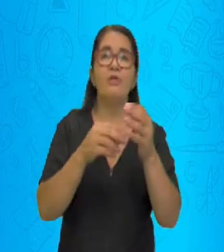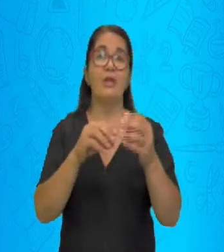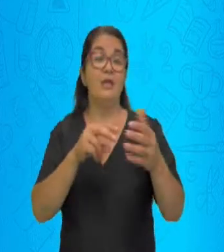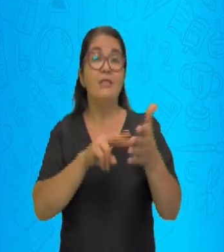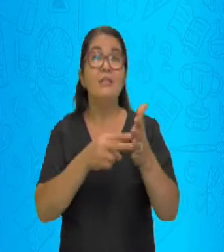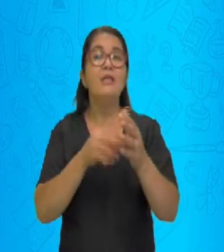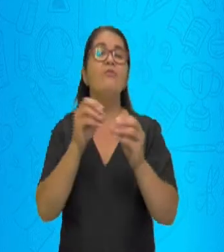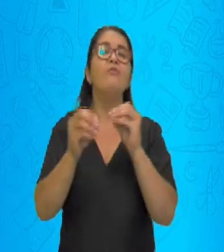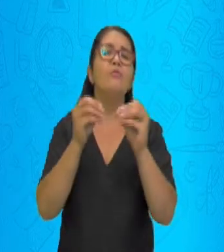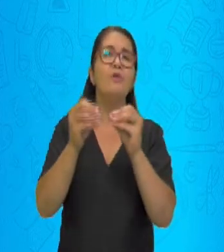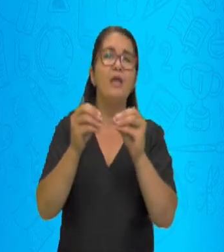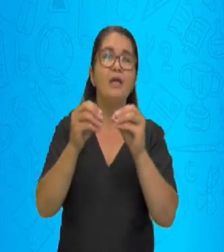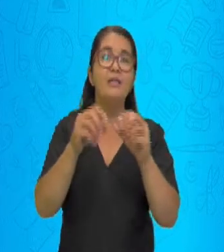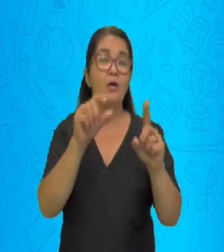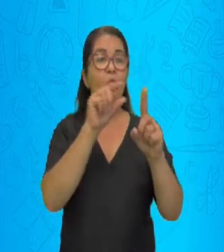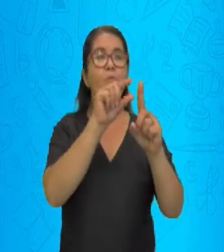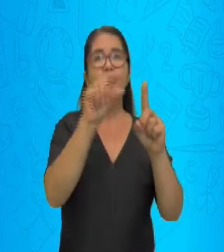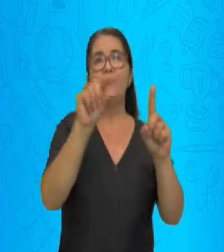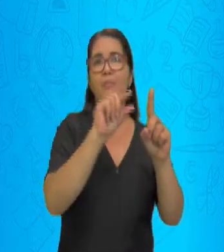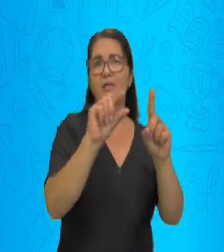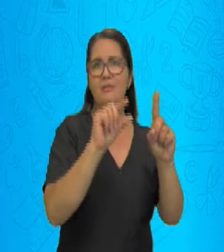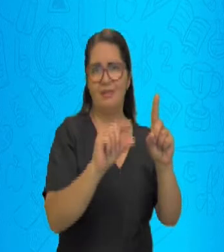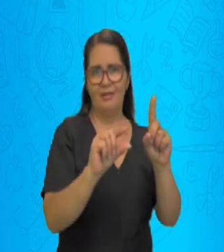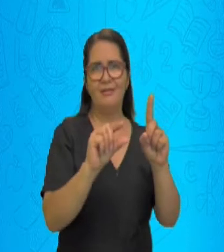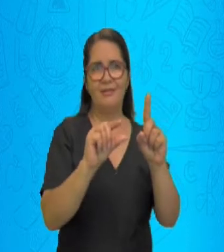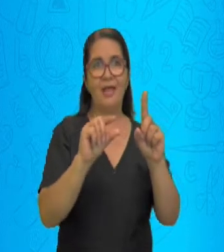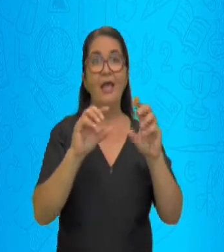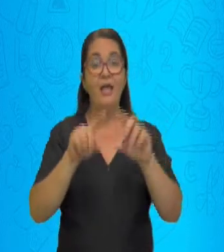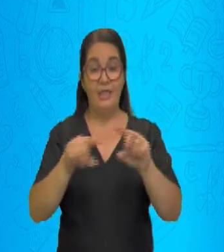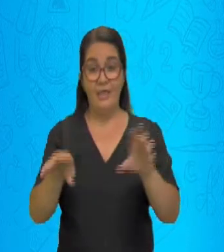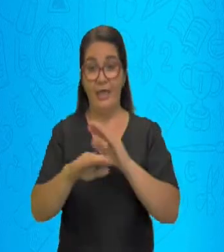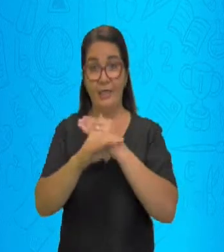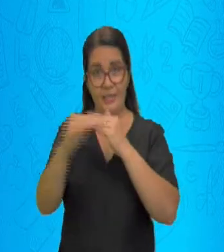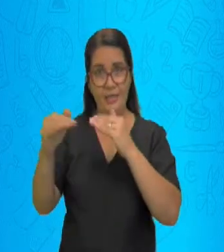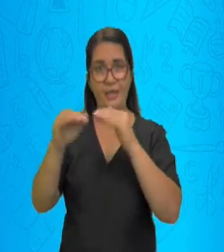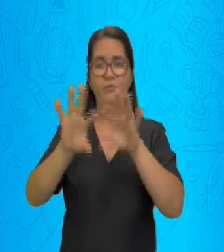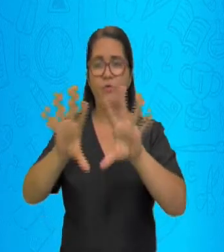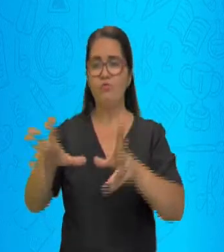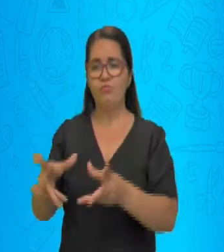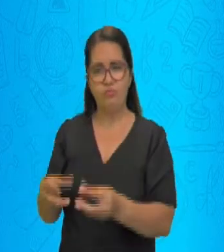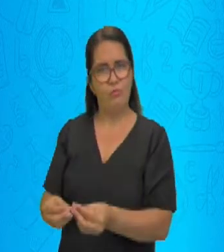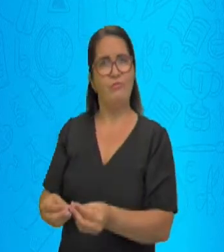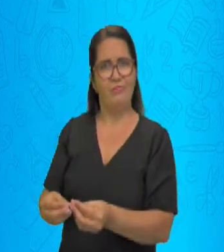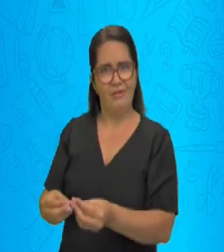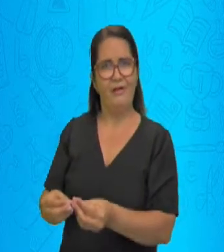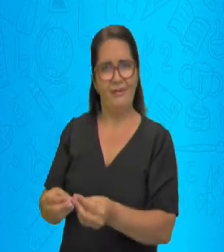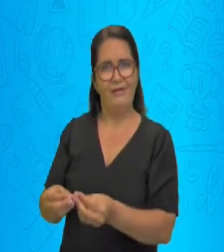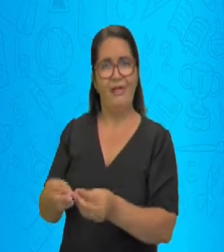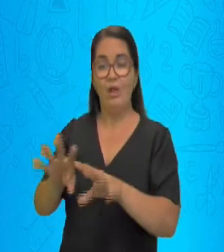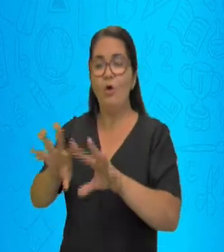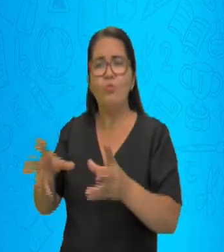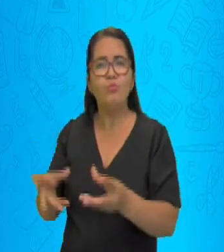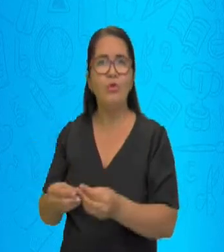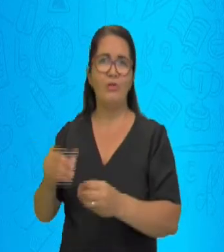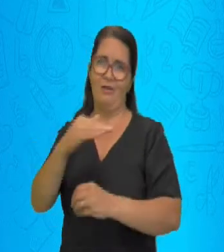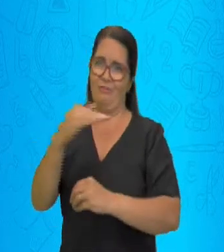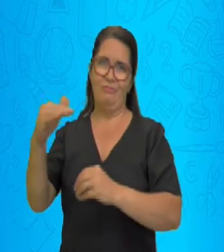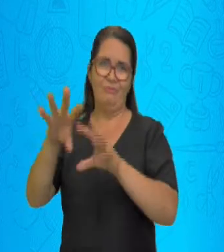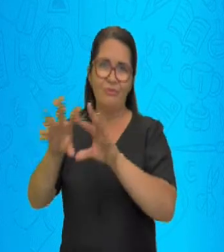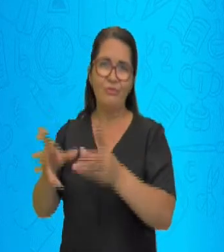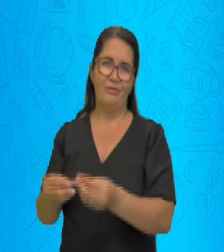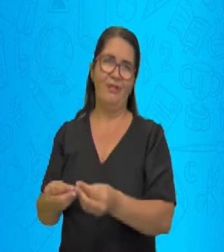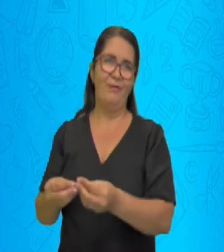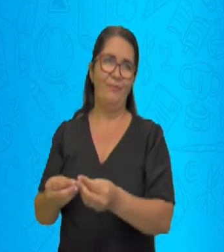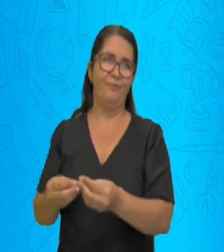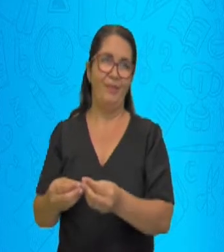o número 9, que é o nosso resultado, na adição ele vai apresentar como soma ou total. Esses são os termos